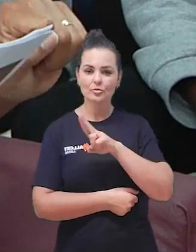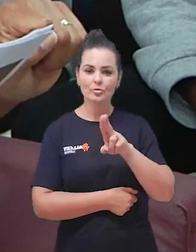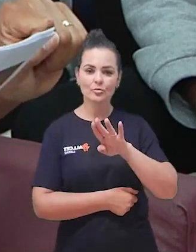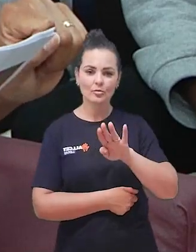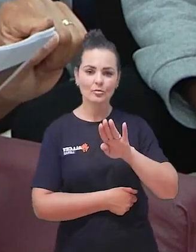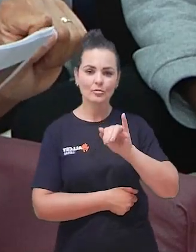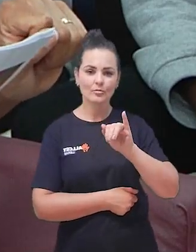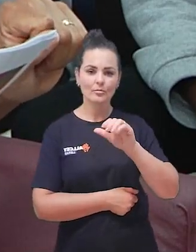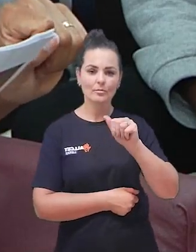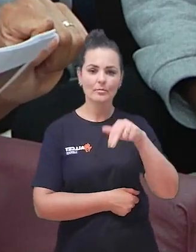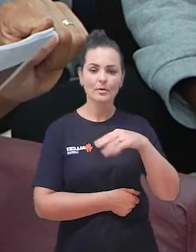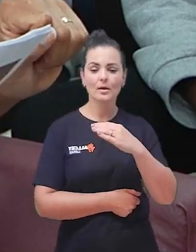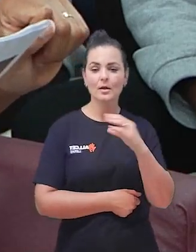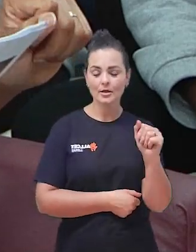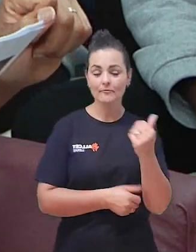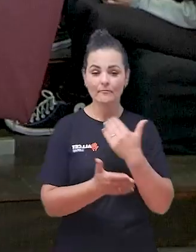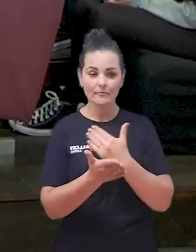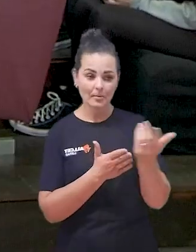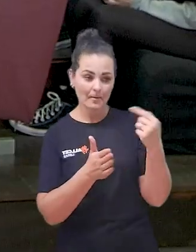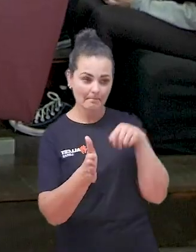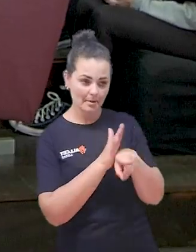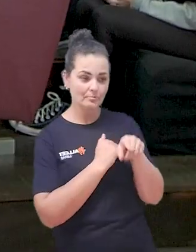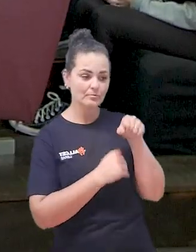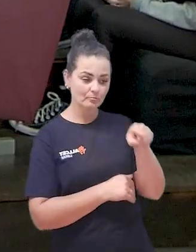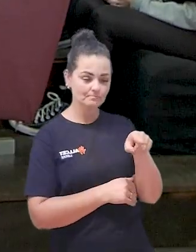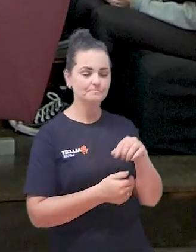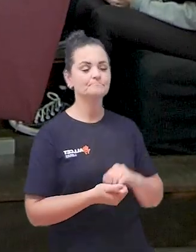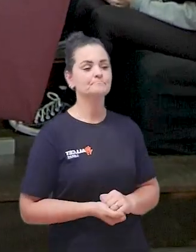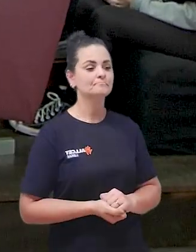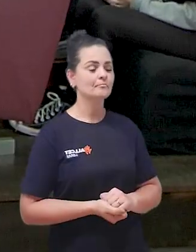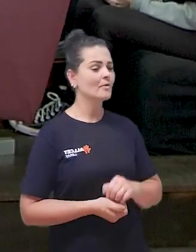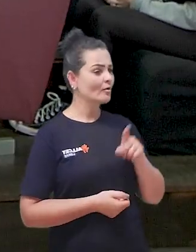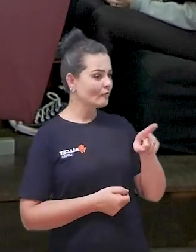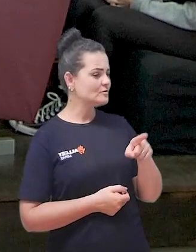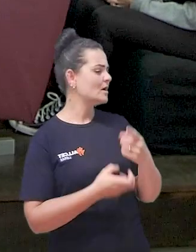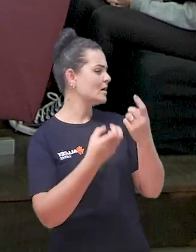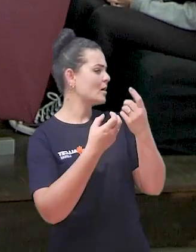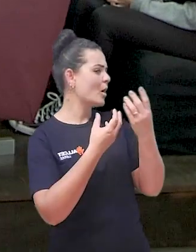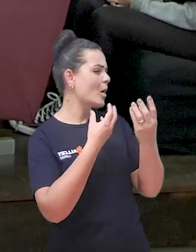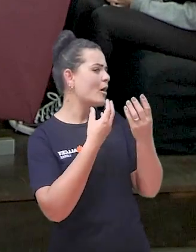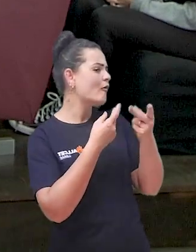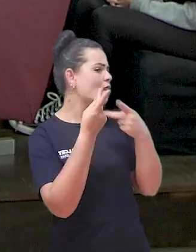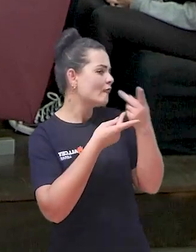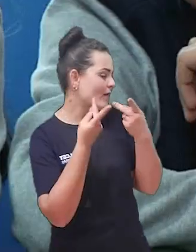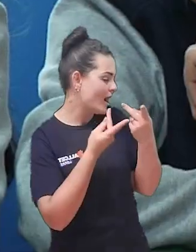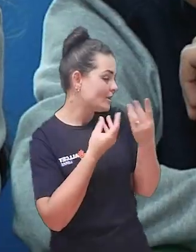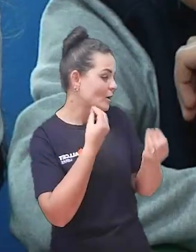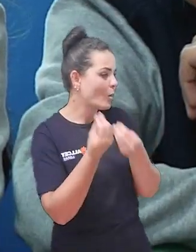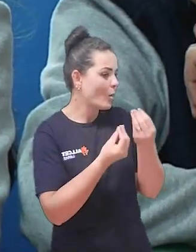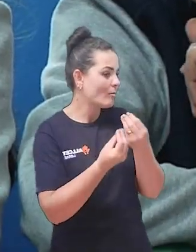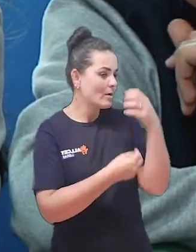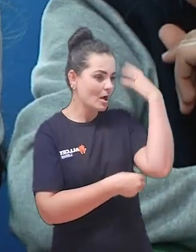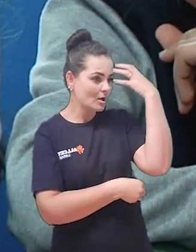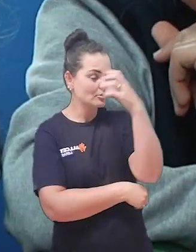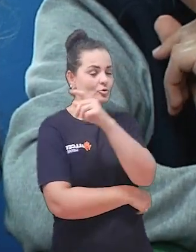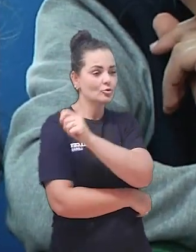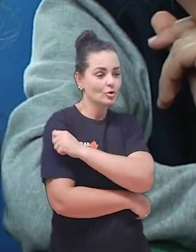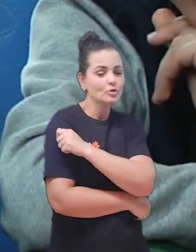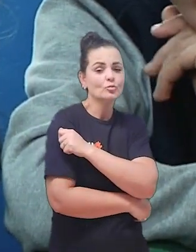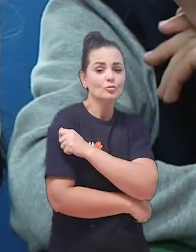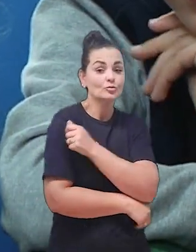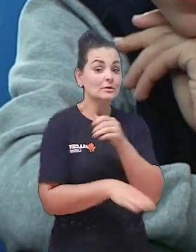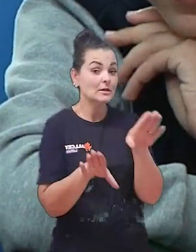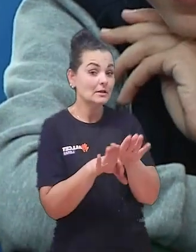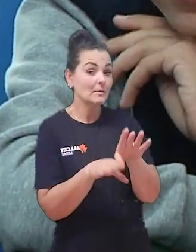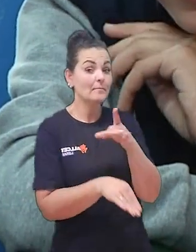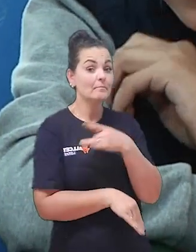vai iniciar uma pergunta para você. Vereador Gadotti, conte pra gente como era o Osmair aluno e nos explique melhor o medo